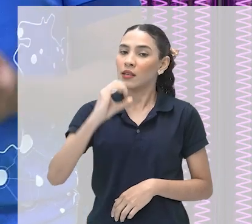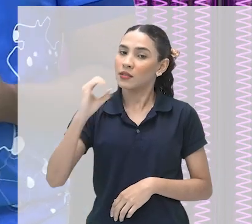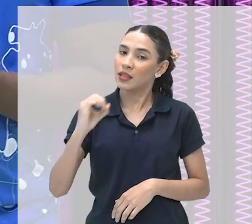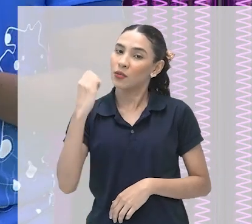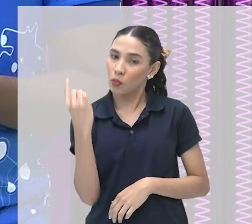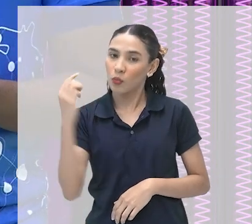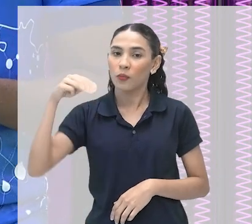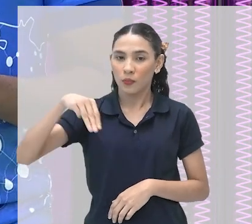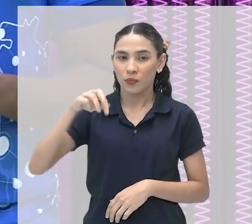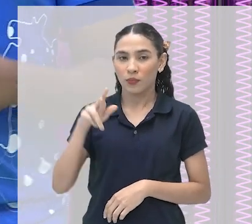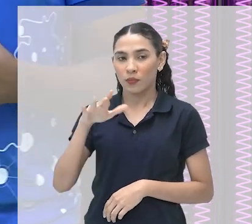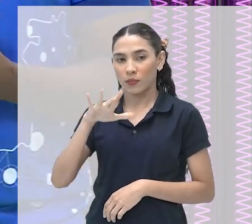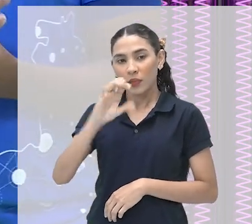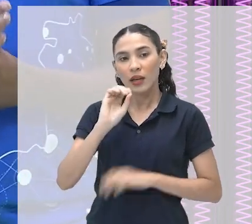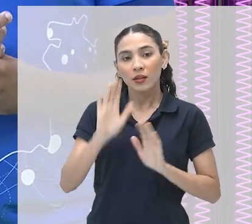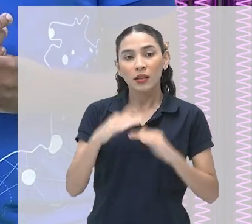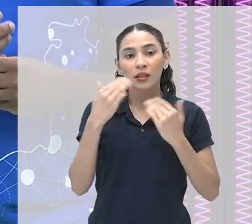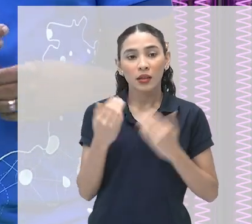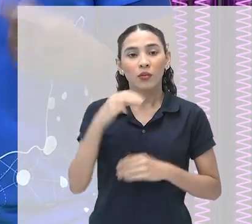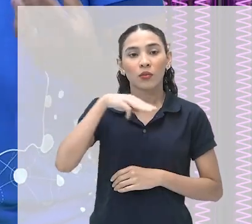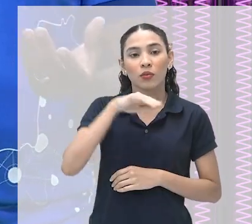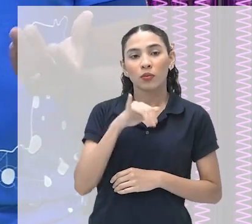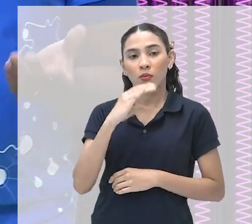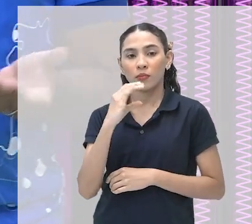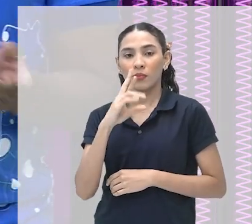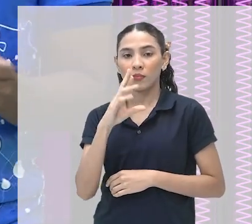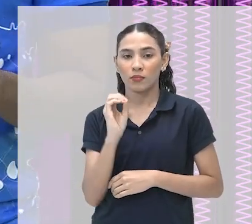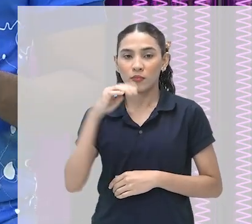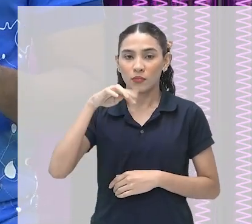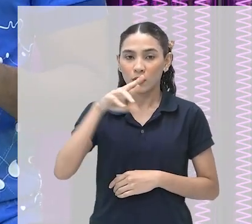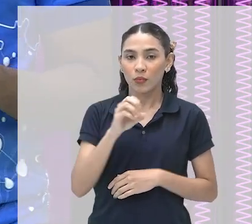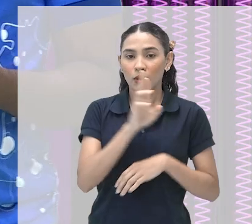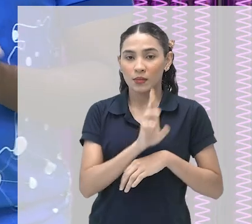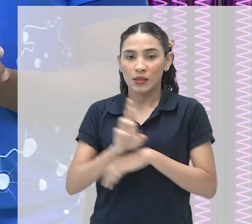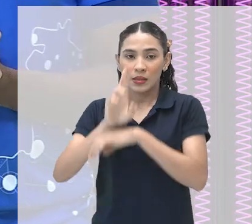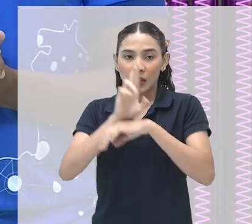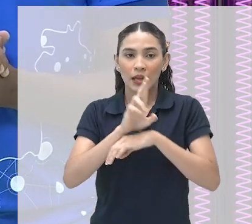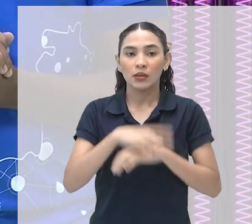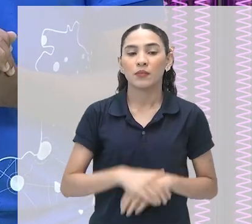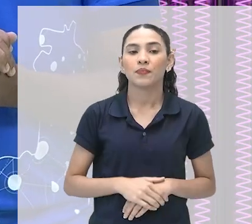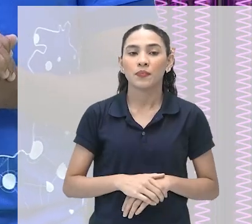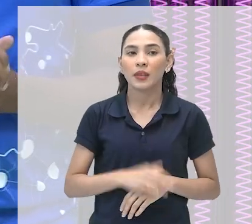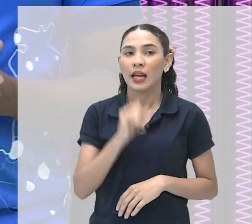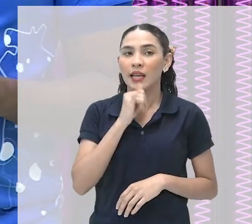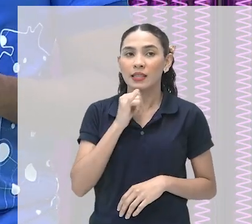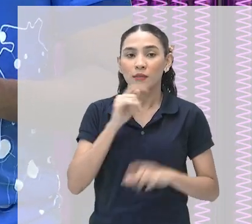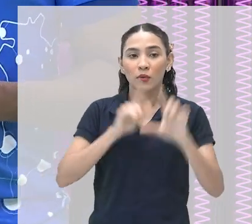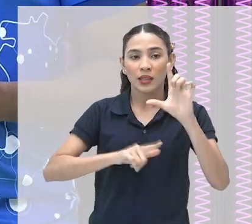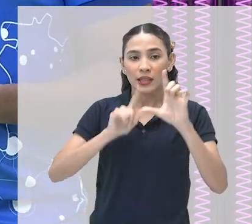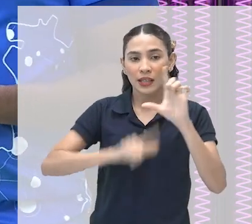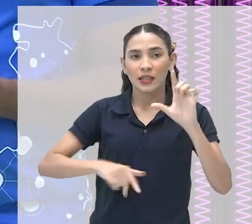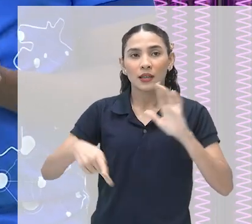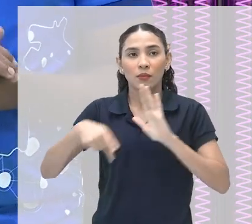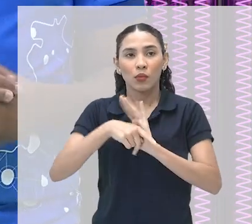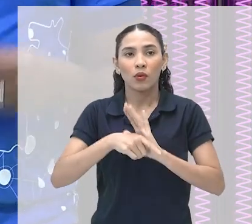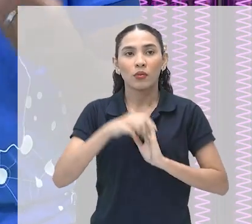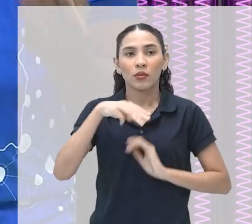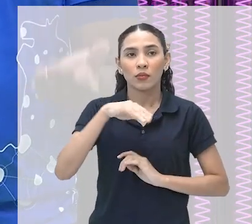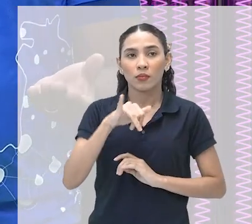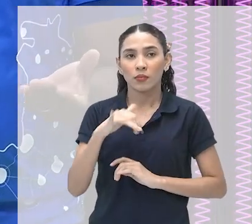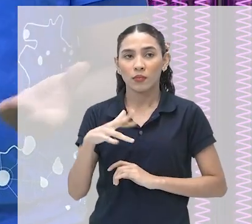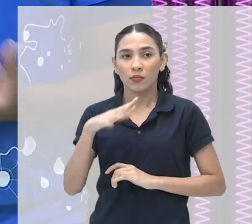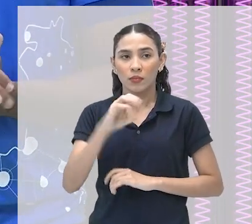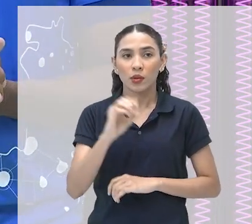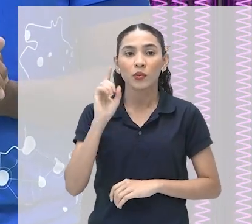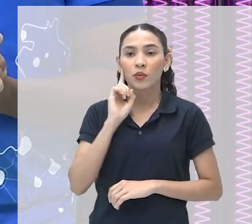0,0000001 metro. Então, o micrômetro é representado pelo símbolo, uma letrinha grega, é o micro, e